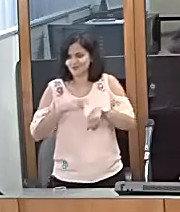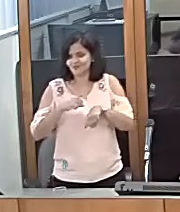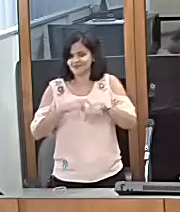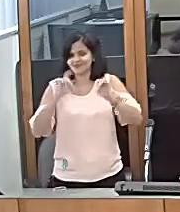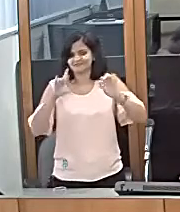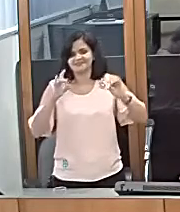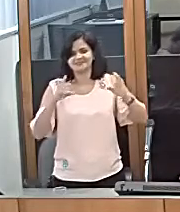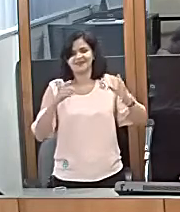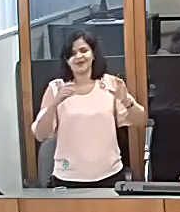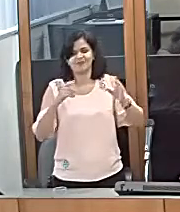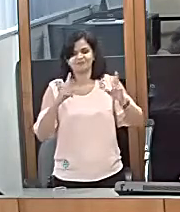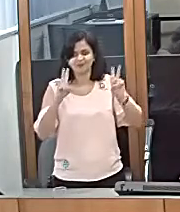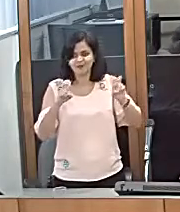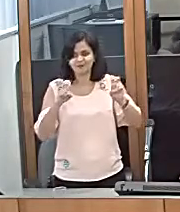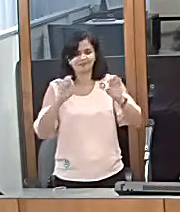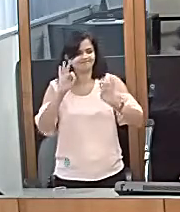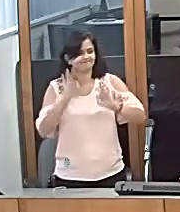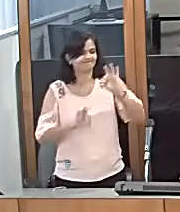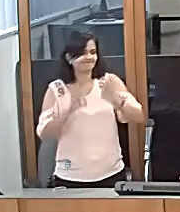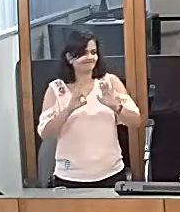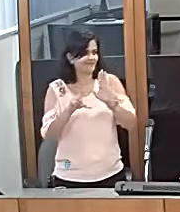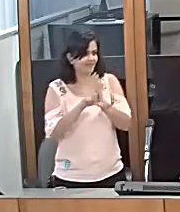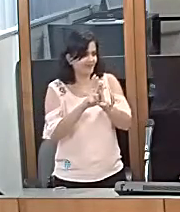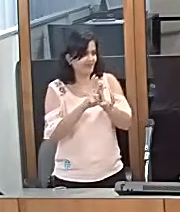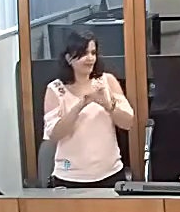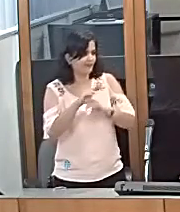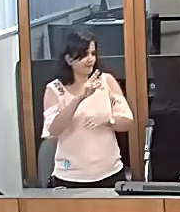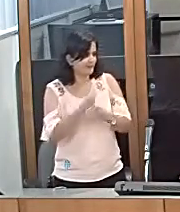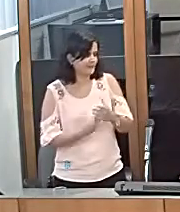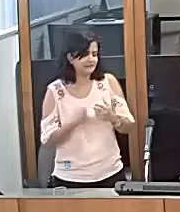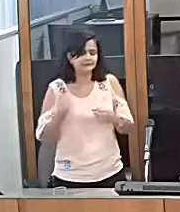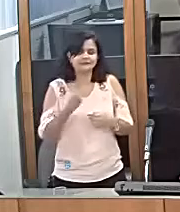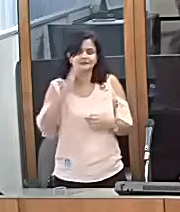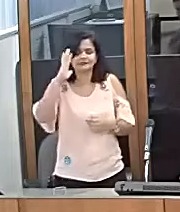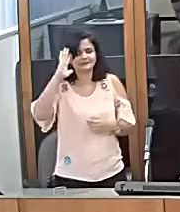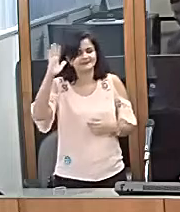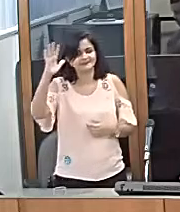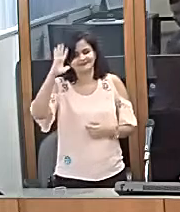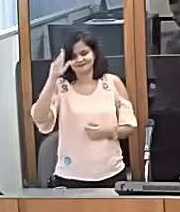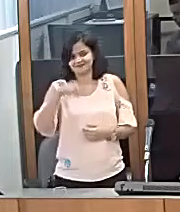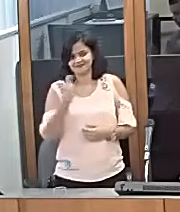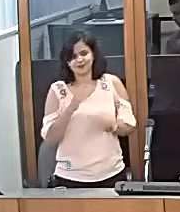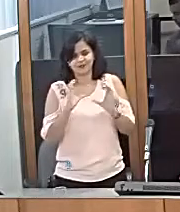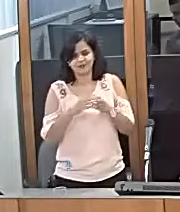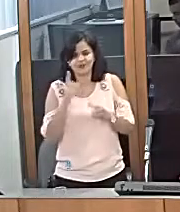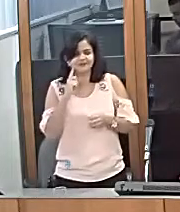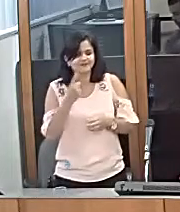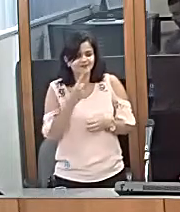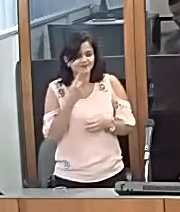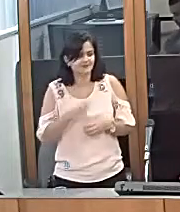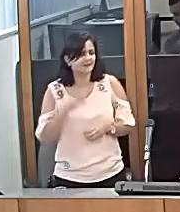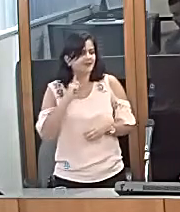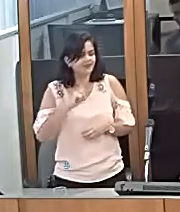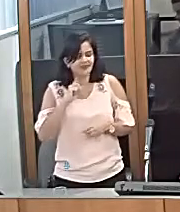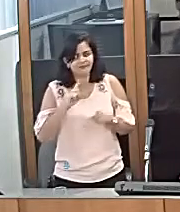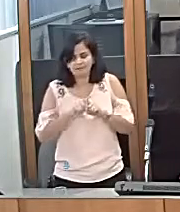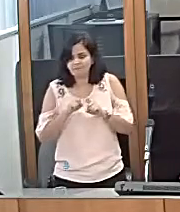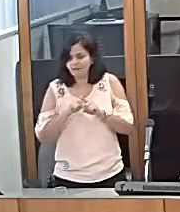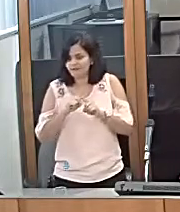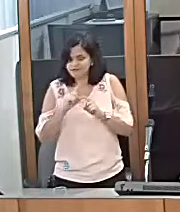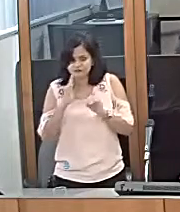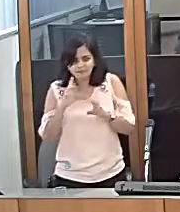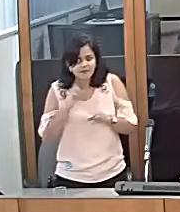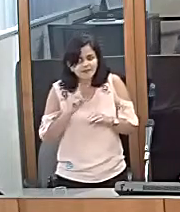Gostaria de agradecer por esse momento, pelo convite, pela organização desse encontro, por essa discussão em torno